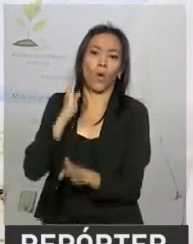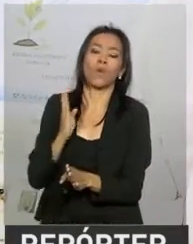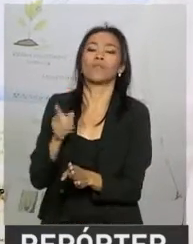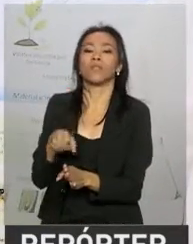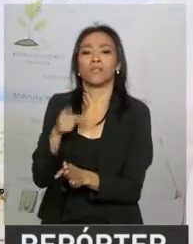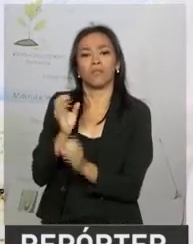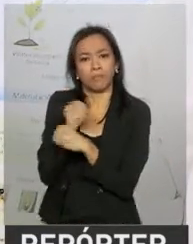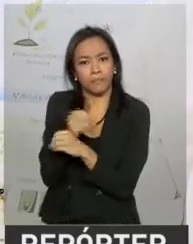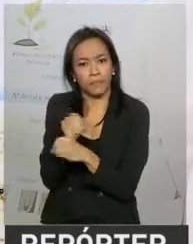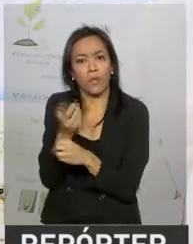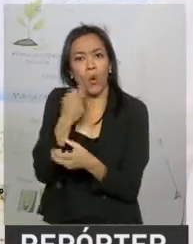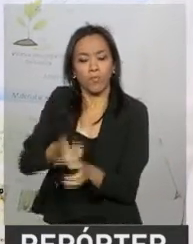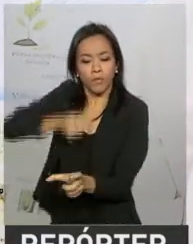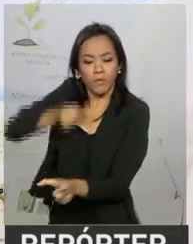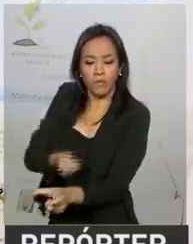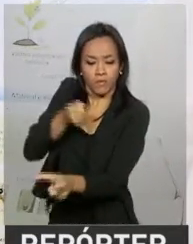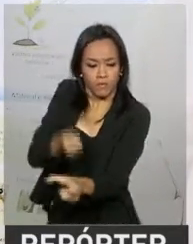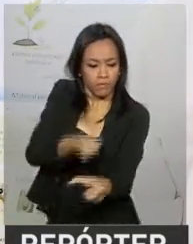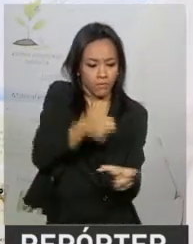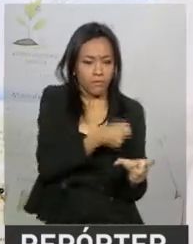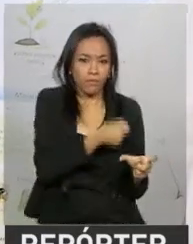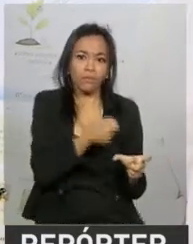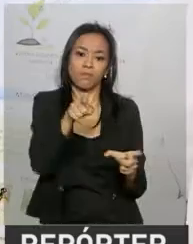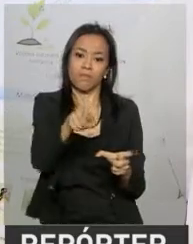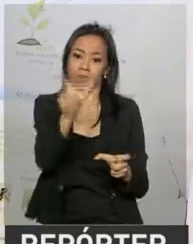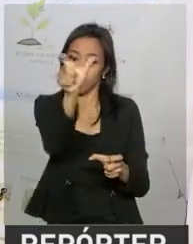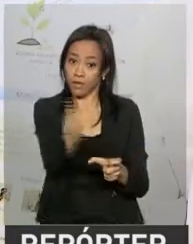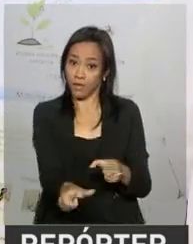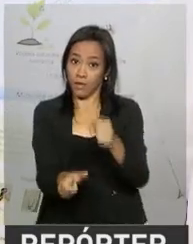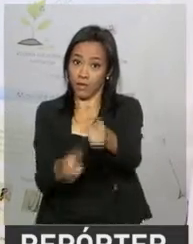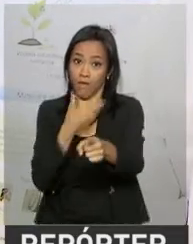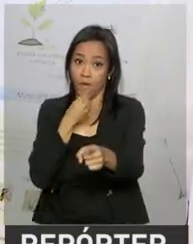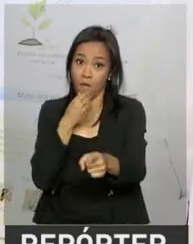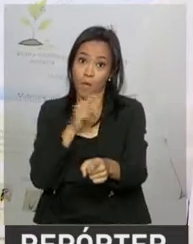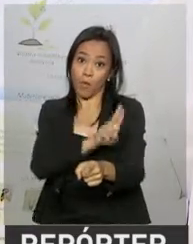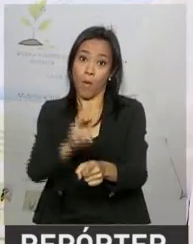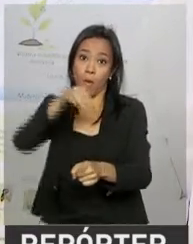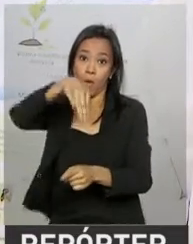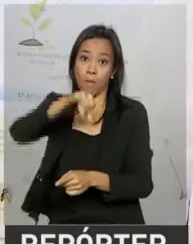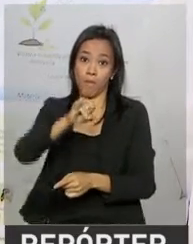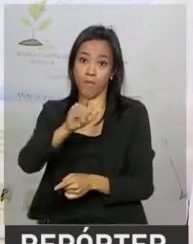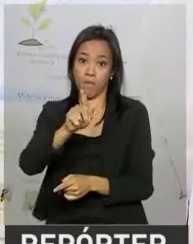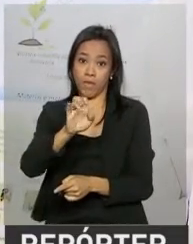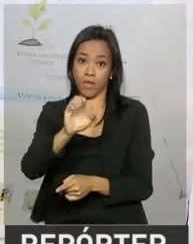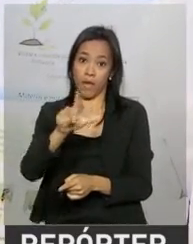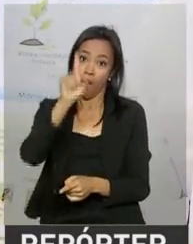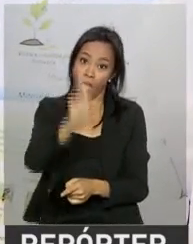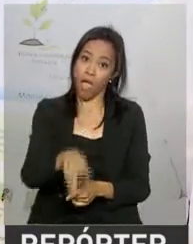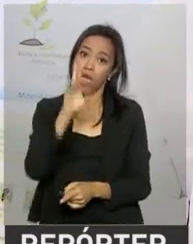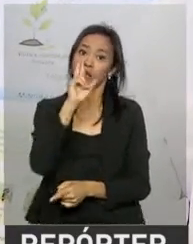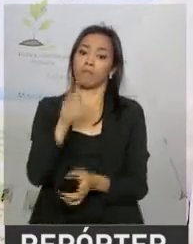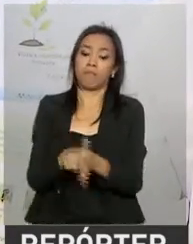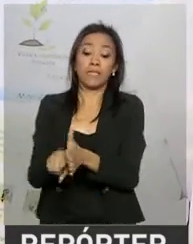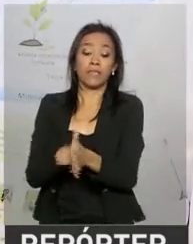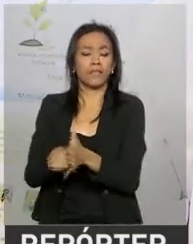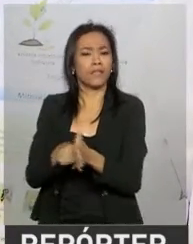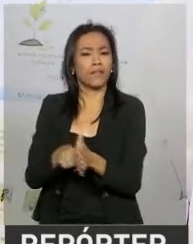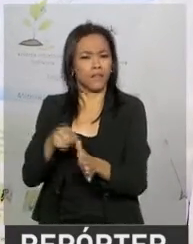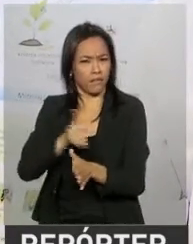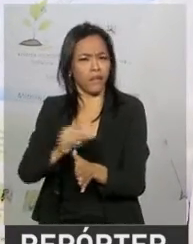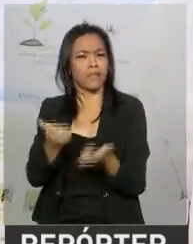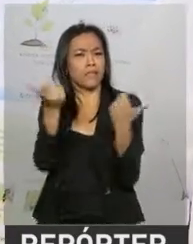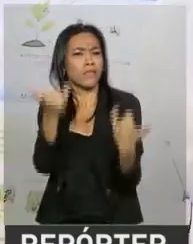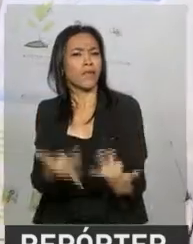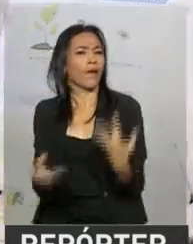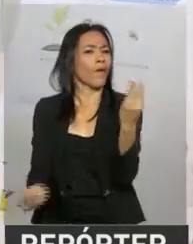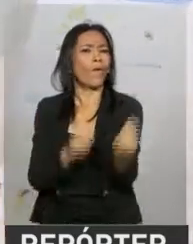de aplicar os inseticidas o doutor miguel borges é o coordenador da pesquisa que na embrapa e vai explicar pra gente como é que funciona essa